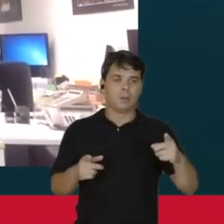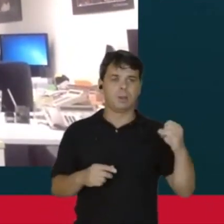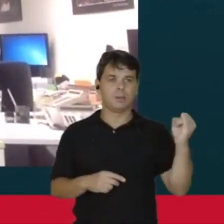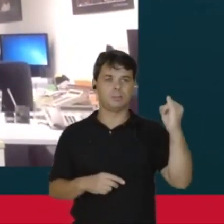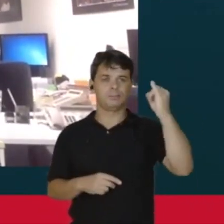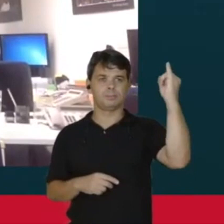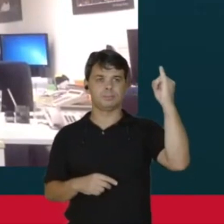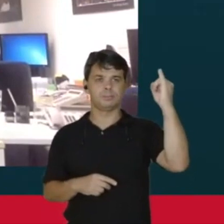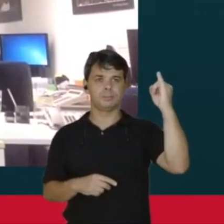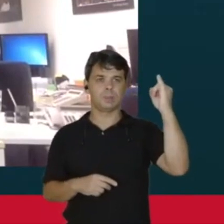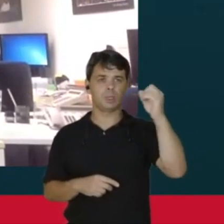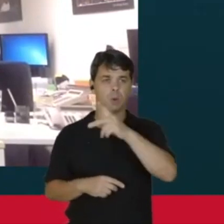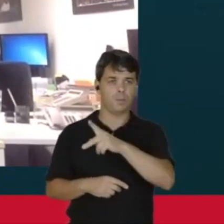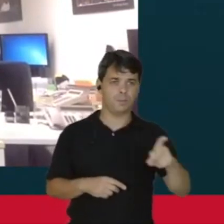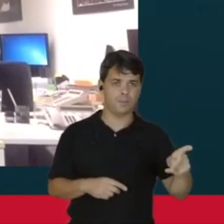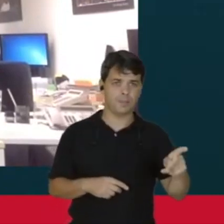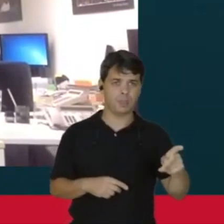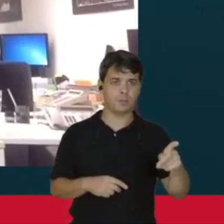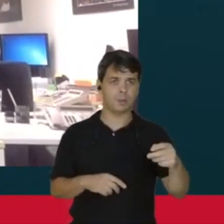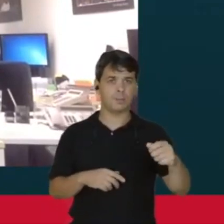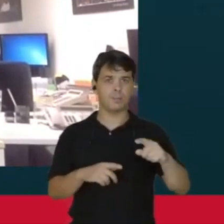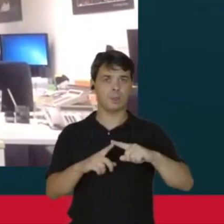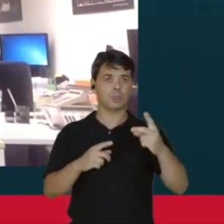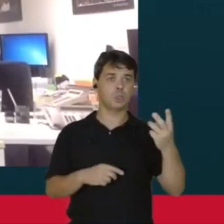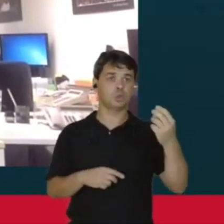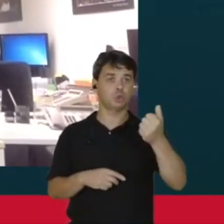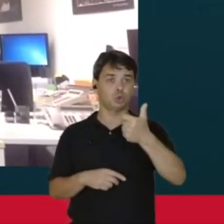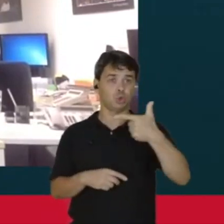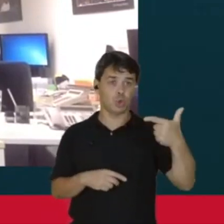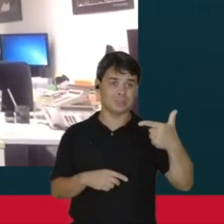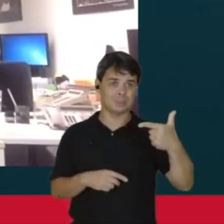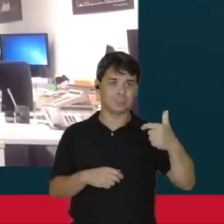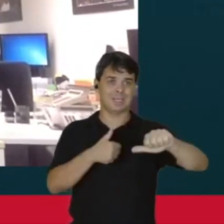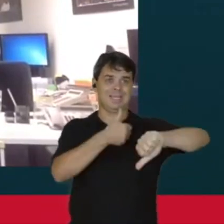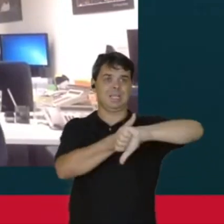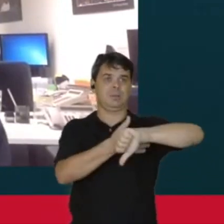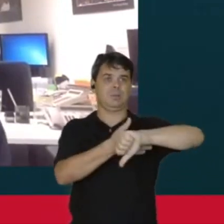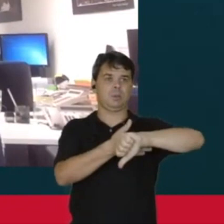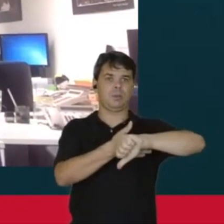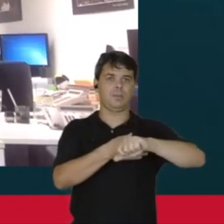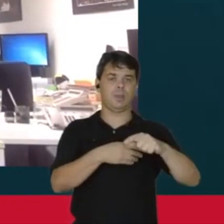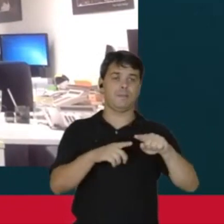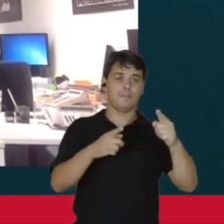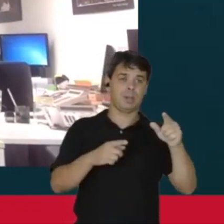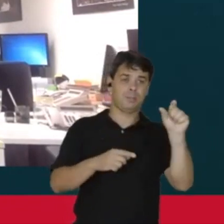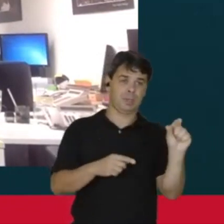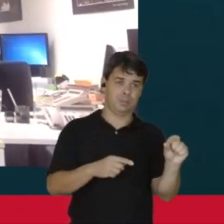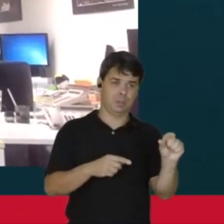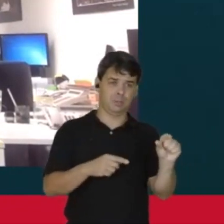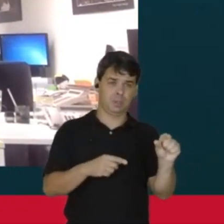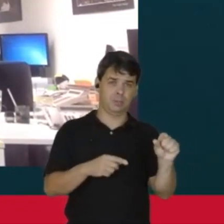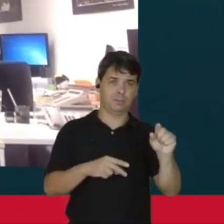Flávio, que o presidente da República está sendo indiciado por 12 crimes. A pena mínima do presidente